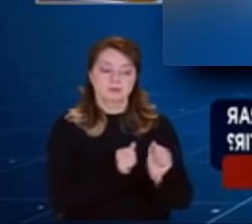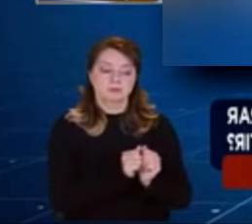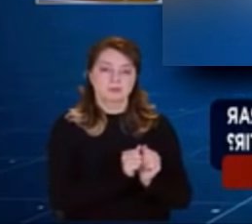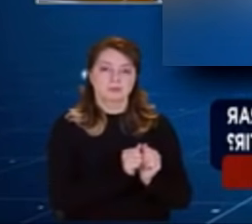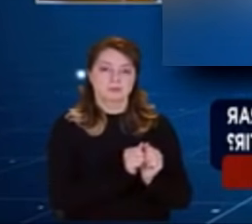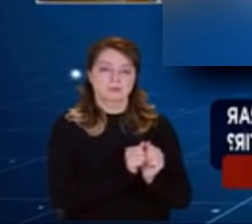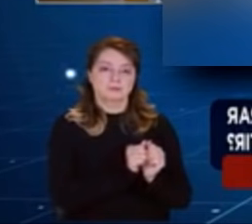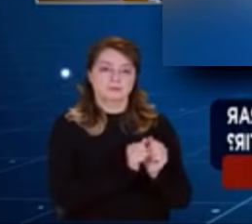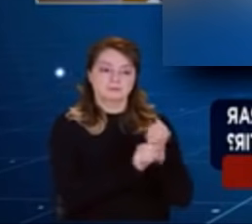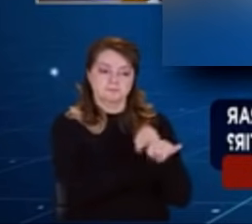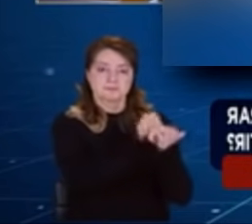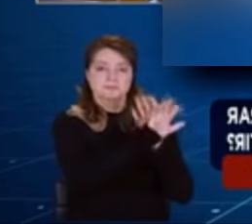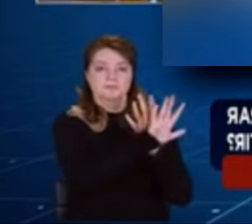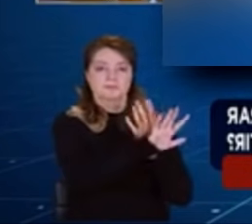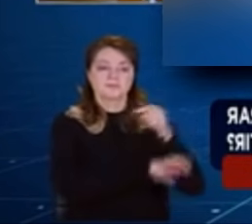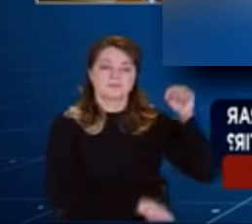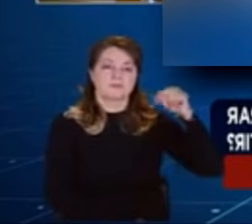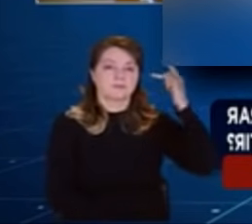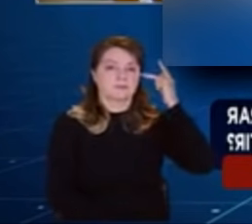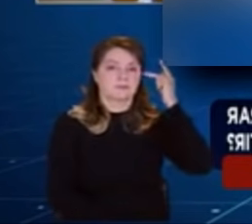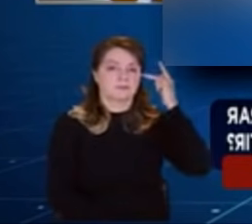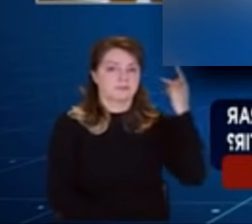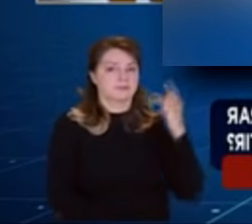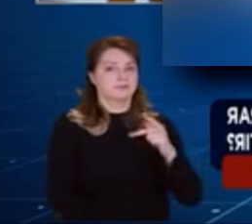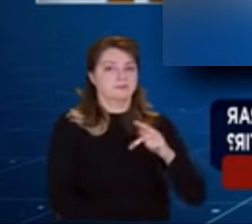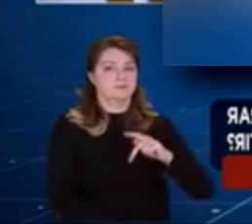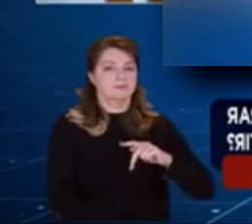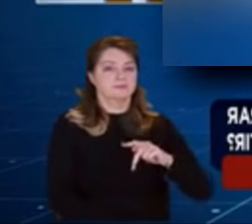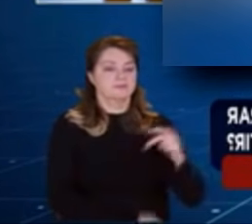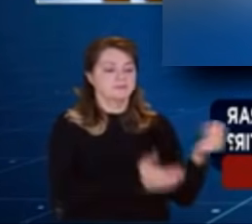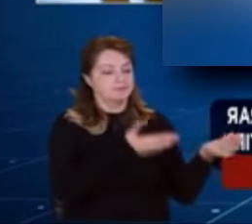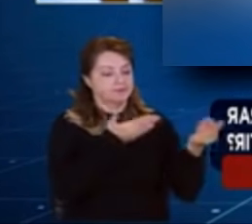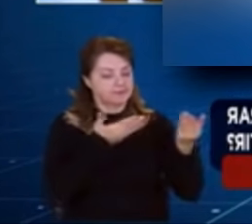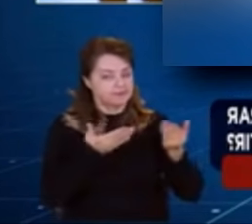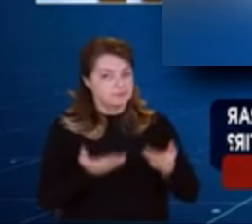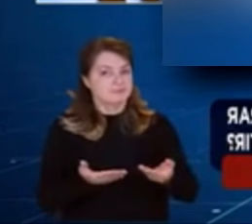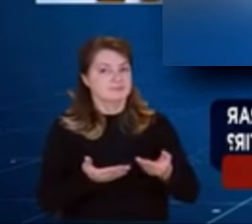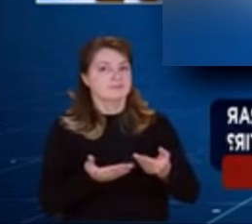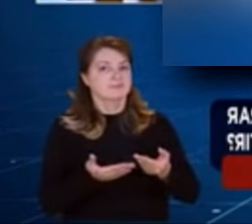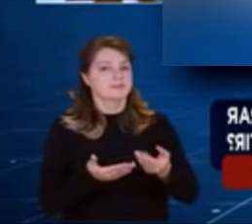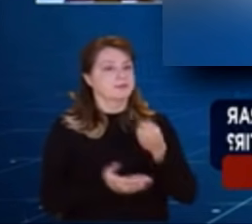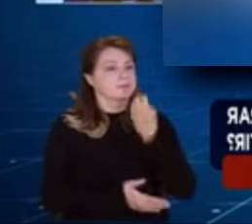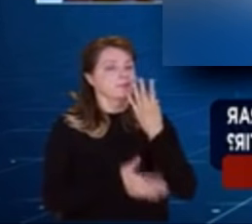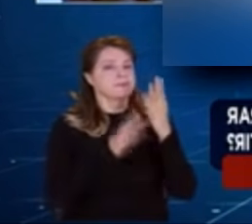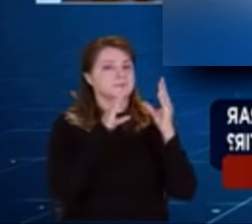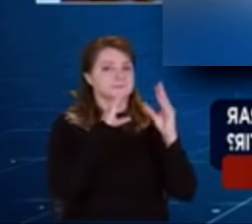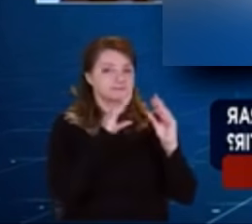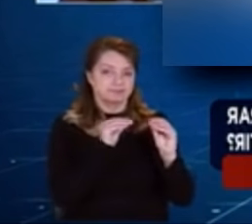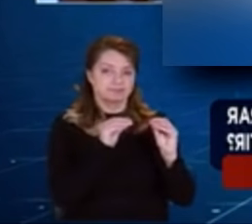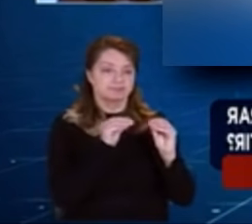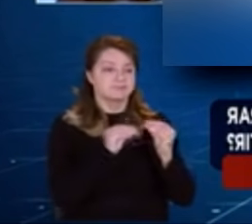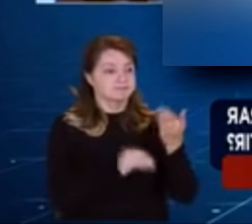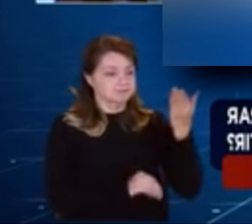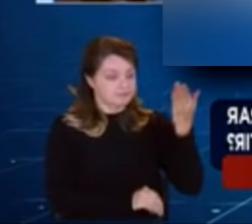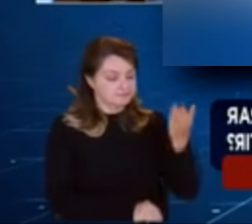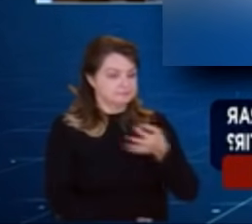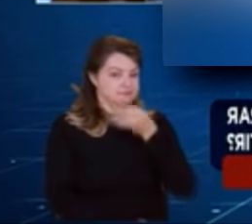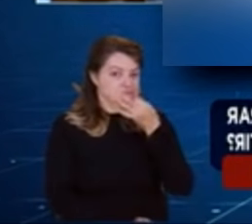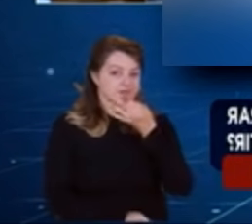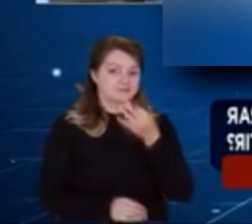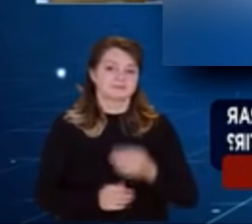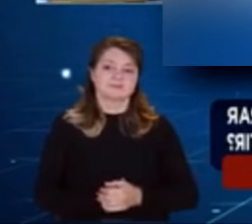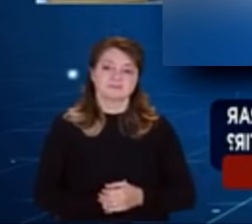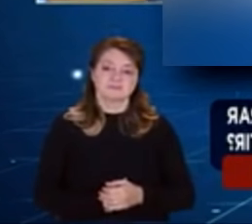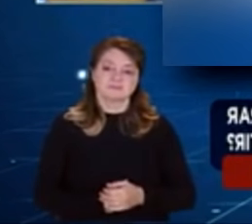uma framework que as pessoas aí têm uma grande coleção de notícias diferentes para abordar de forma fanática, né? E assim conseguir ter um